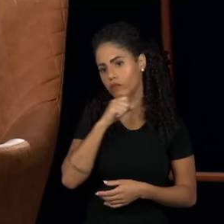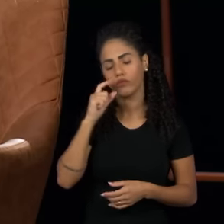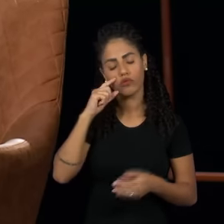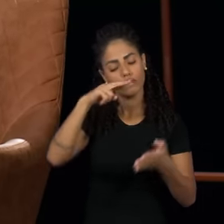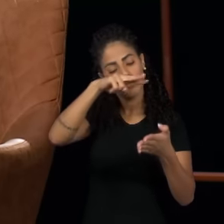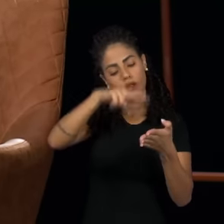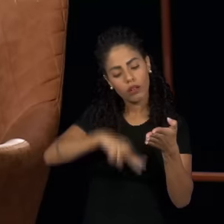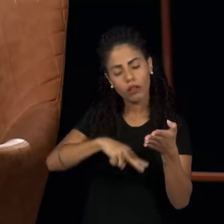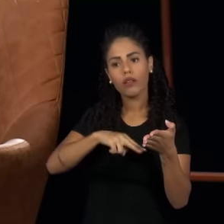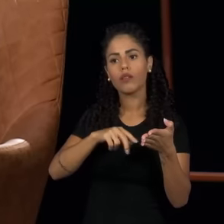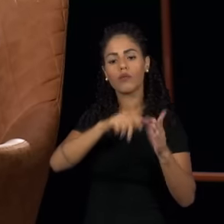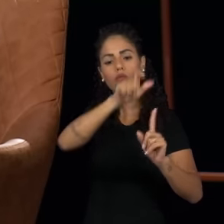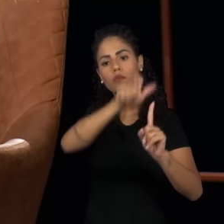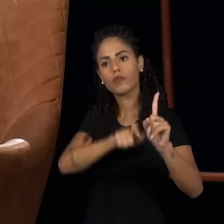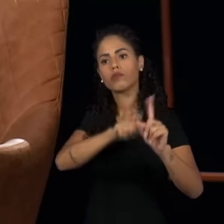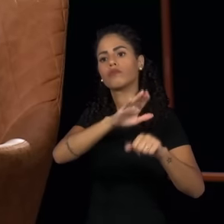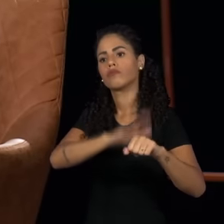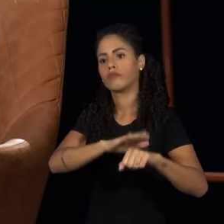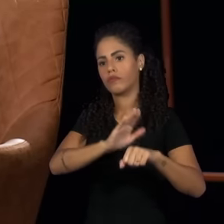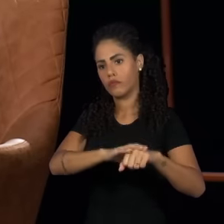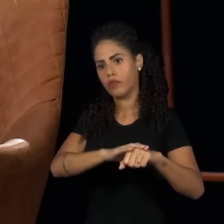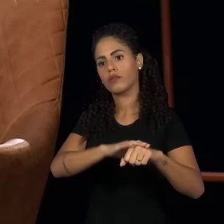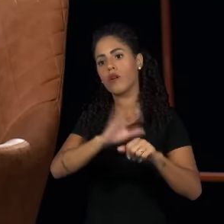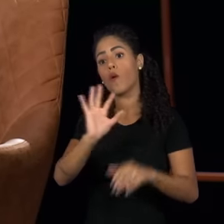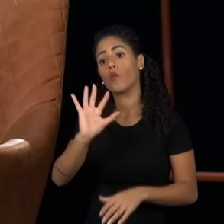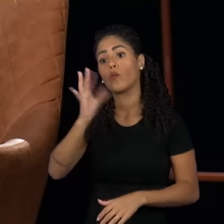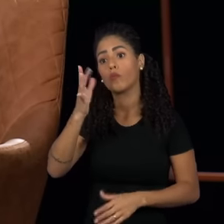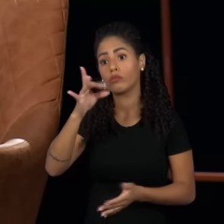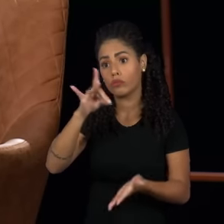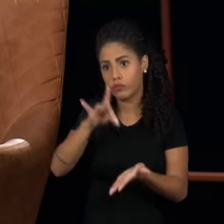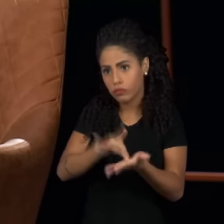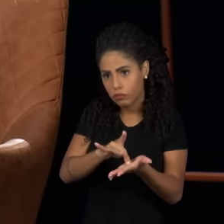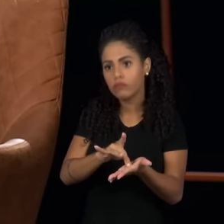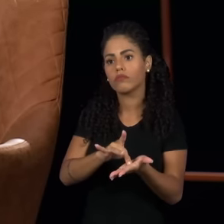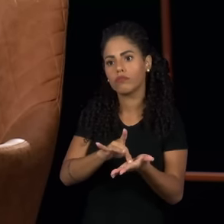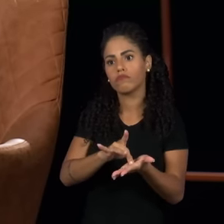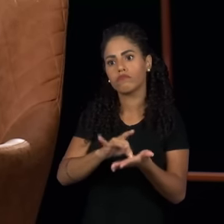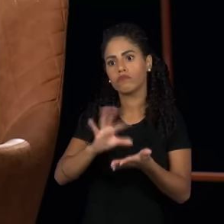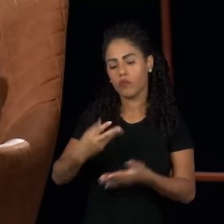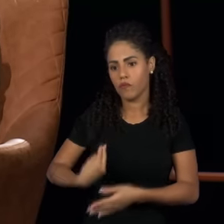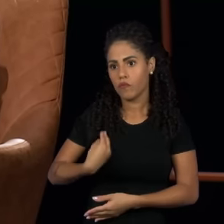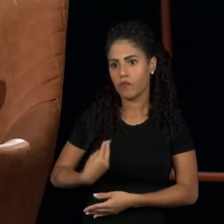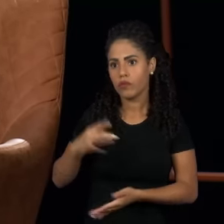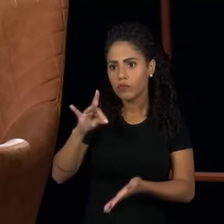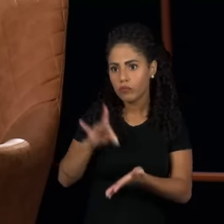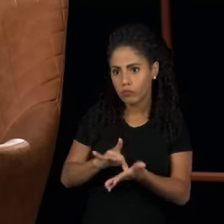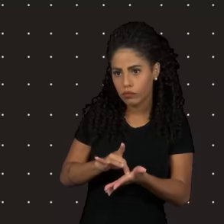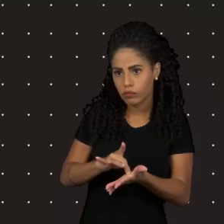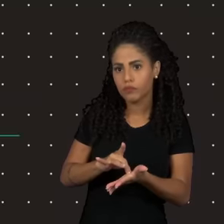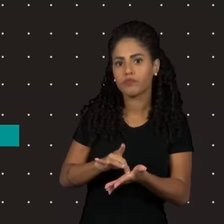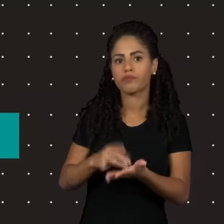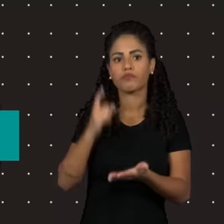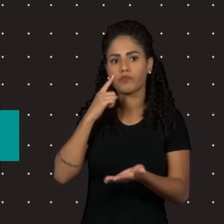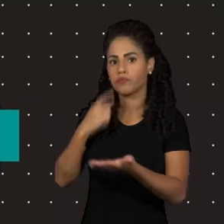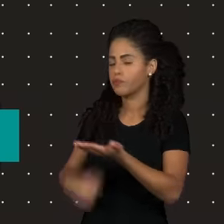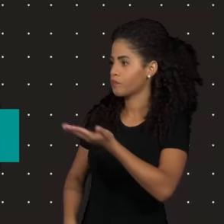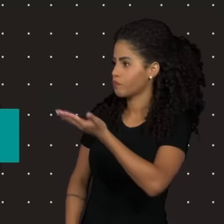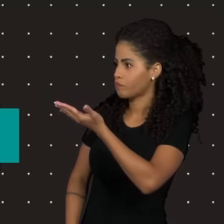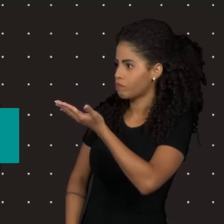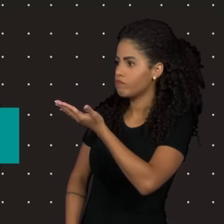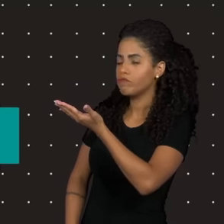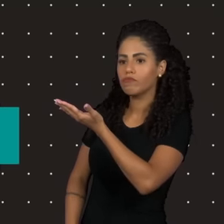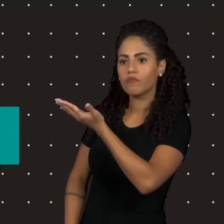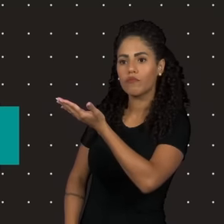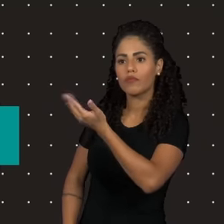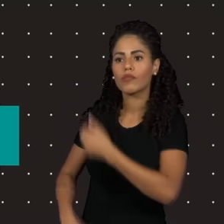que essa personagem fez, porque é realidade, né? A gente está falando de uma coisa que aconteceu, que é a Lindy England, é esse o